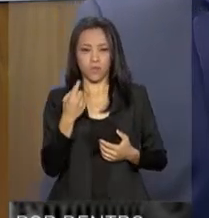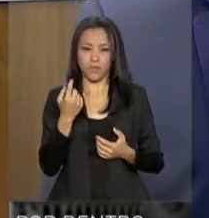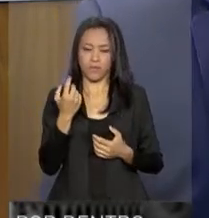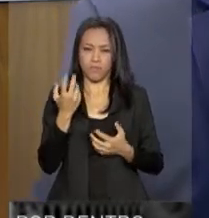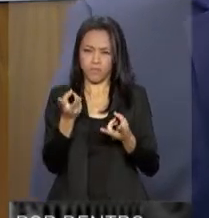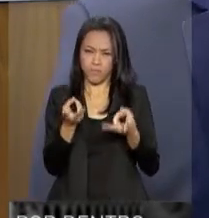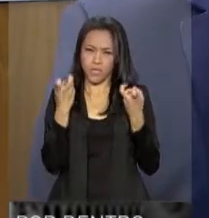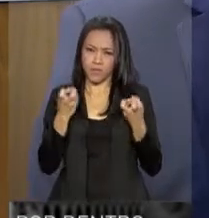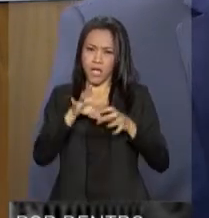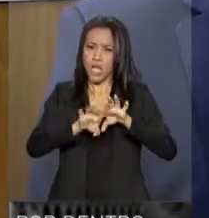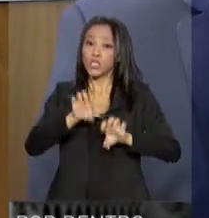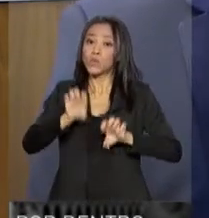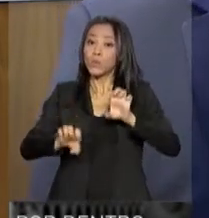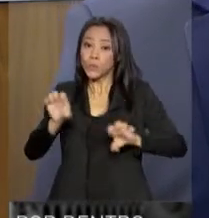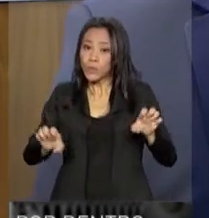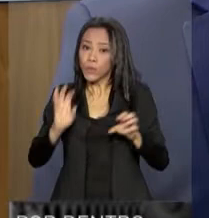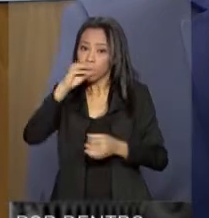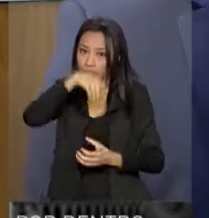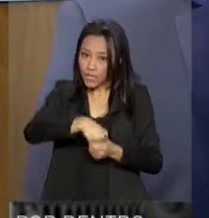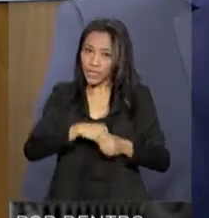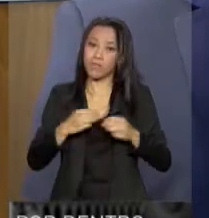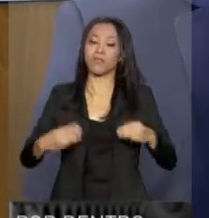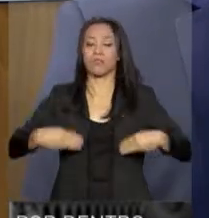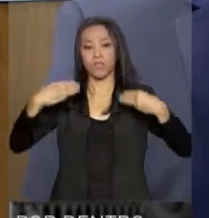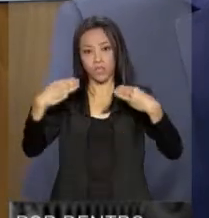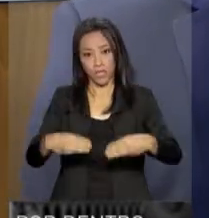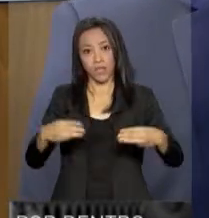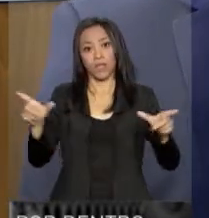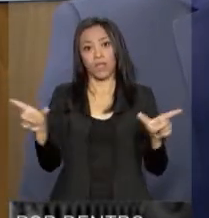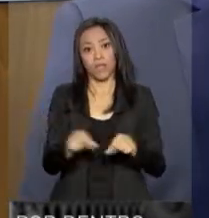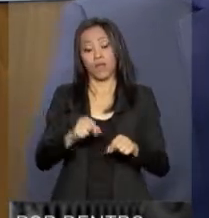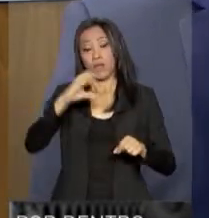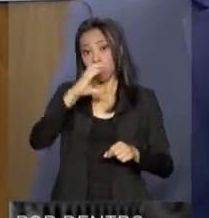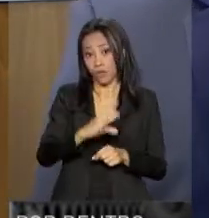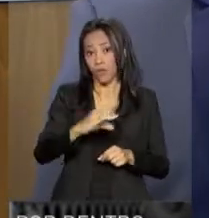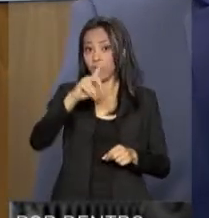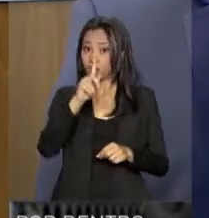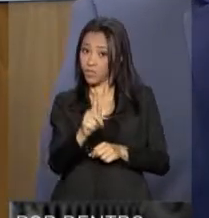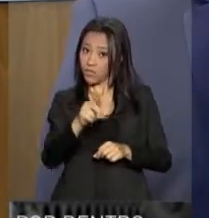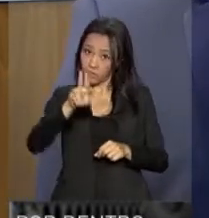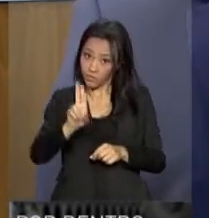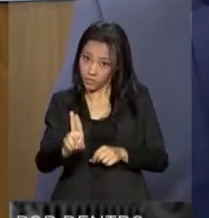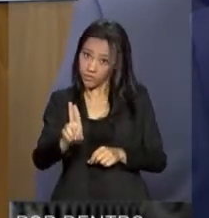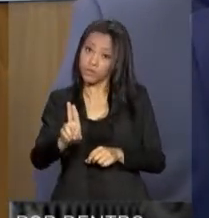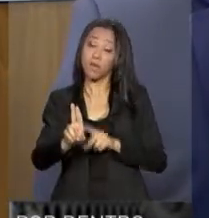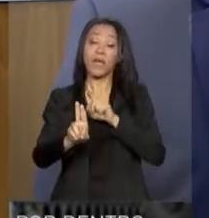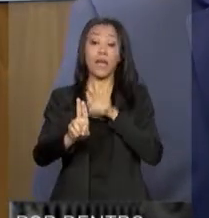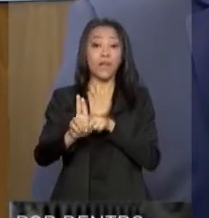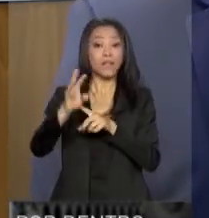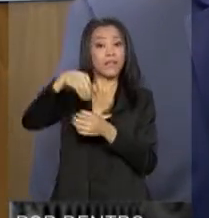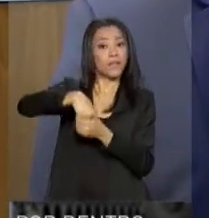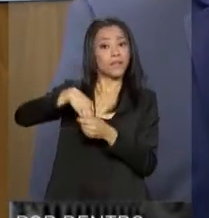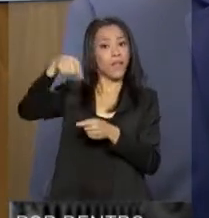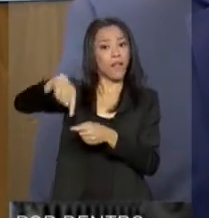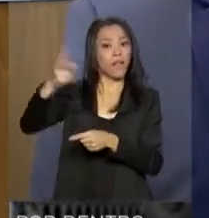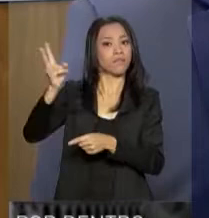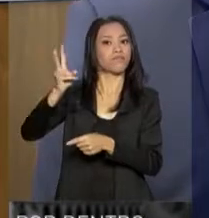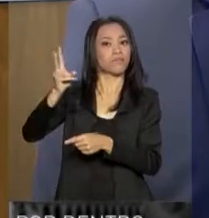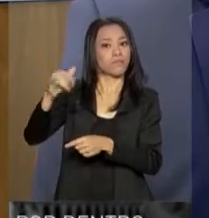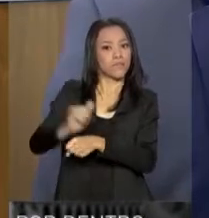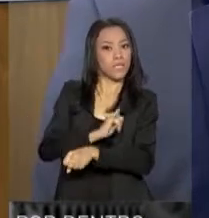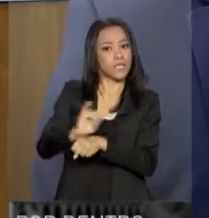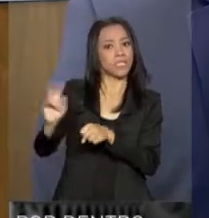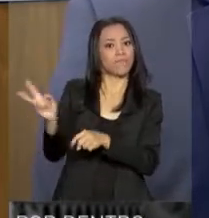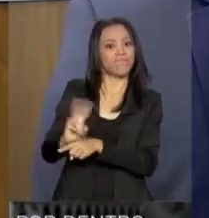nosso ministério da transparência da controladoria geral da união é uma estrutura que é pautada nas convenções internacionais de combate à corrupção nós temos a uma área